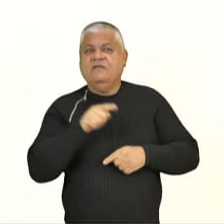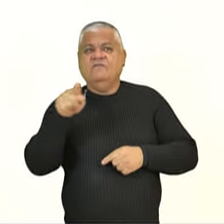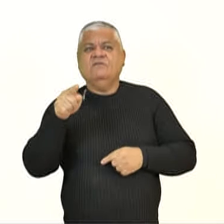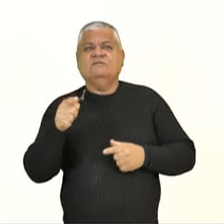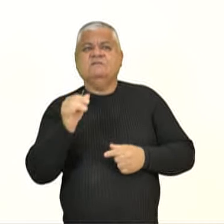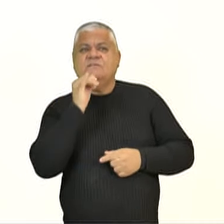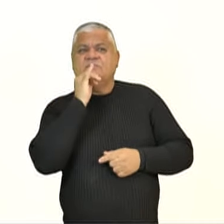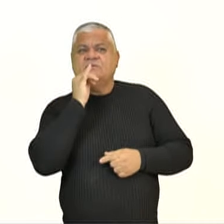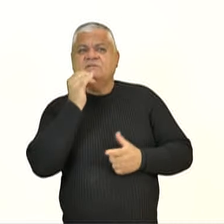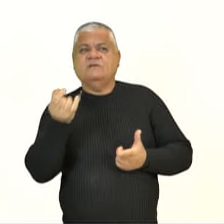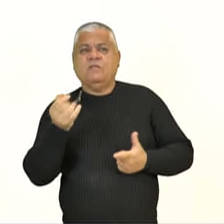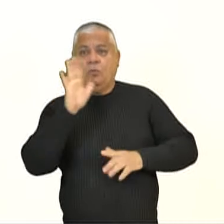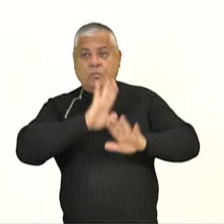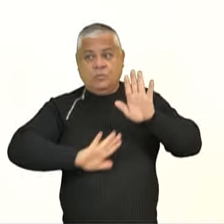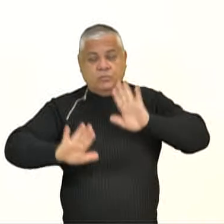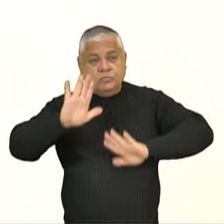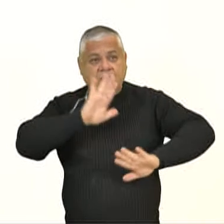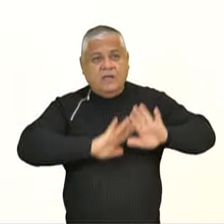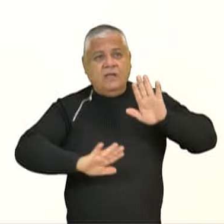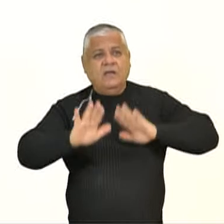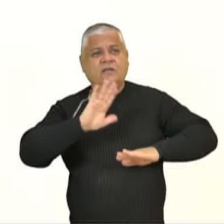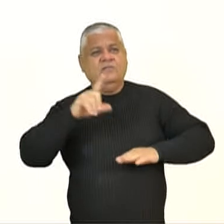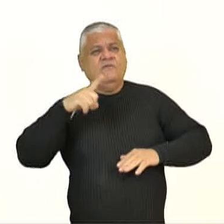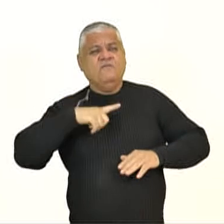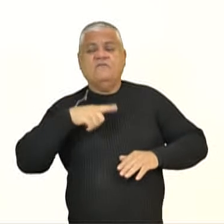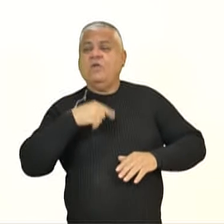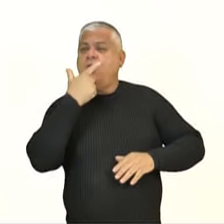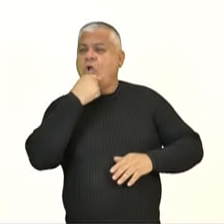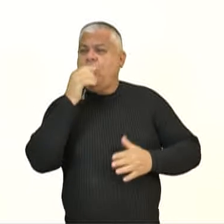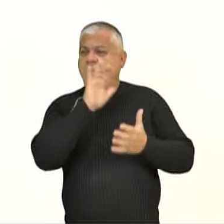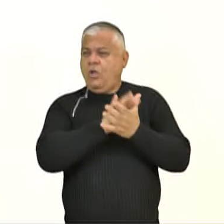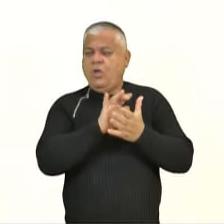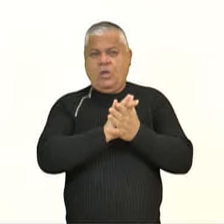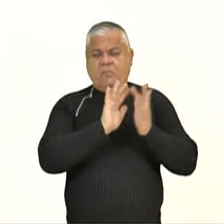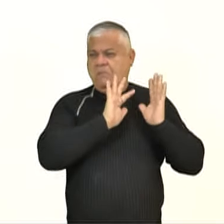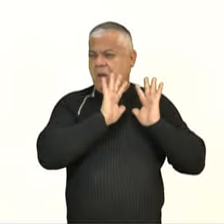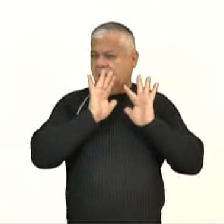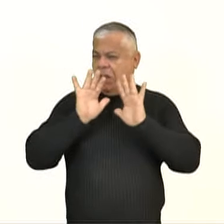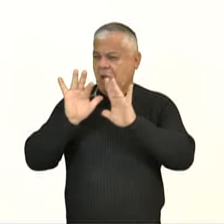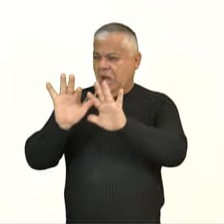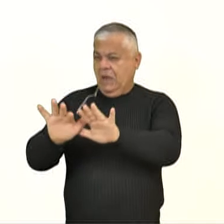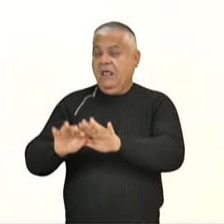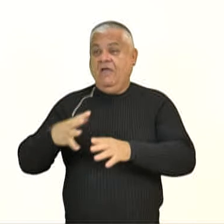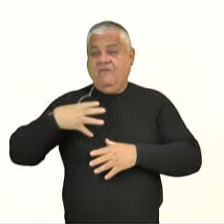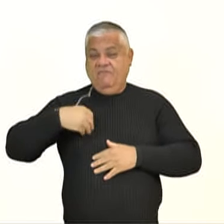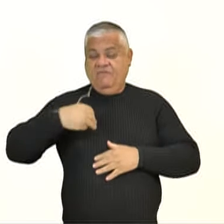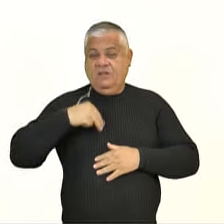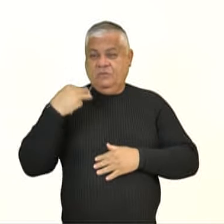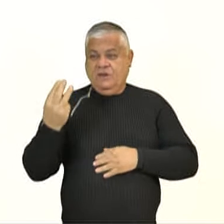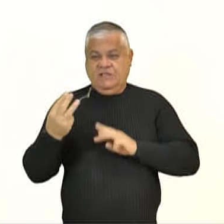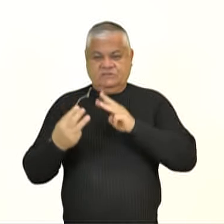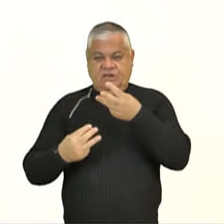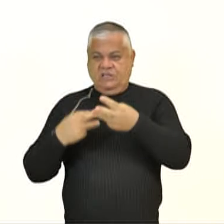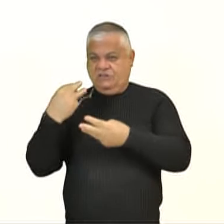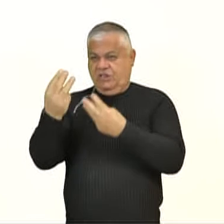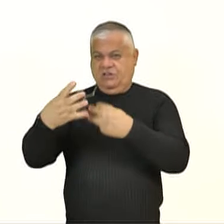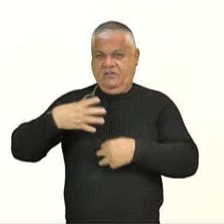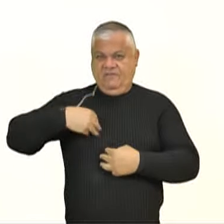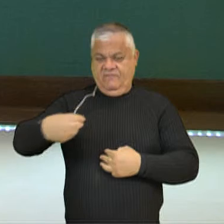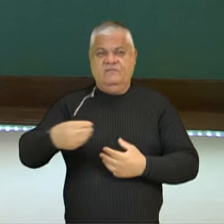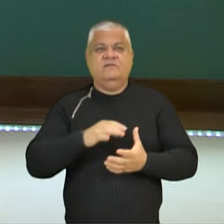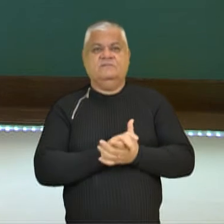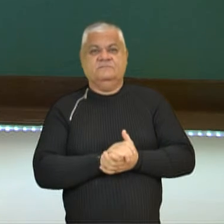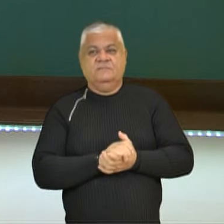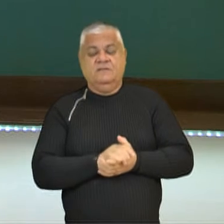não precatares, virão maridos a pares, e filhos 3 em 3. Então ela diz, né, que quando